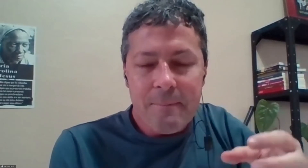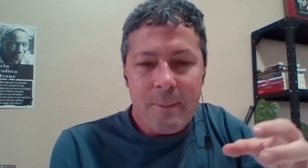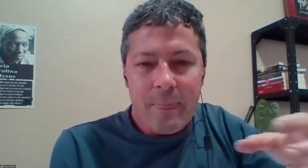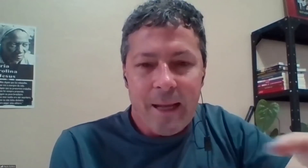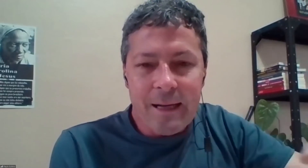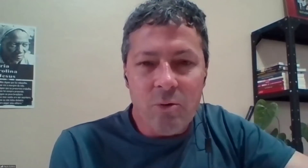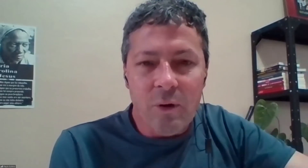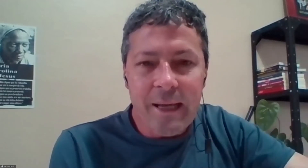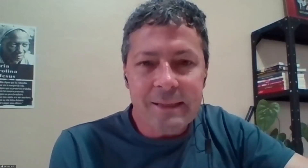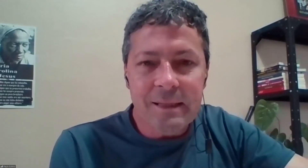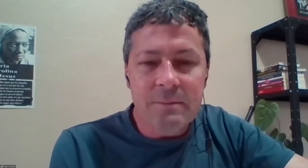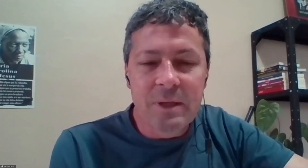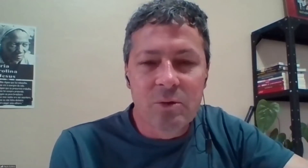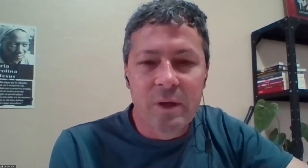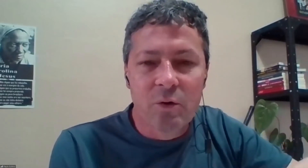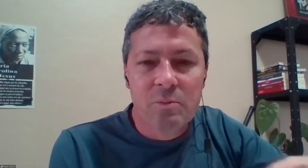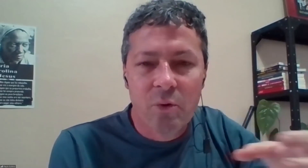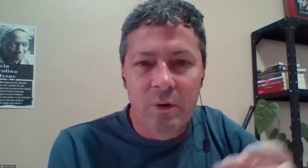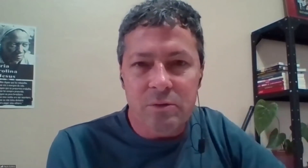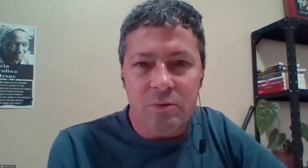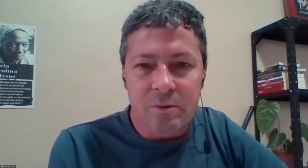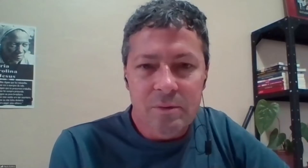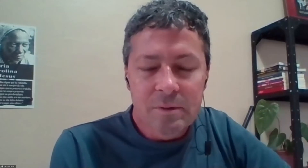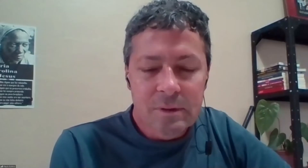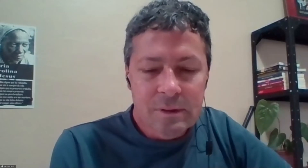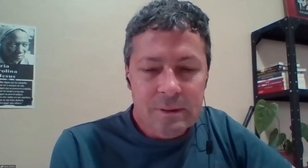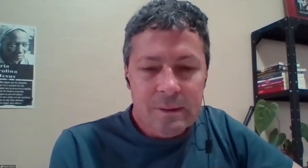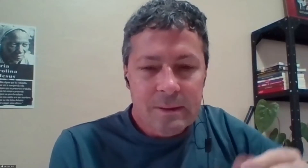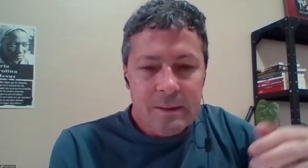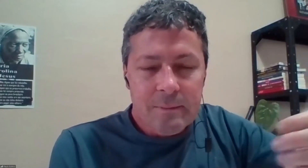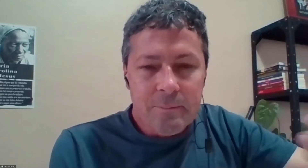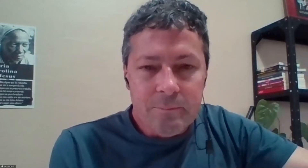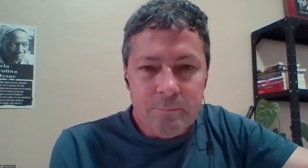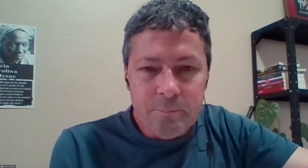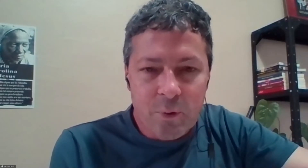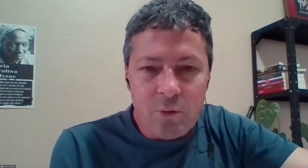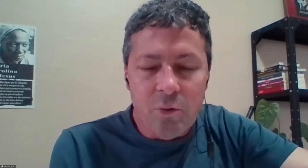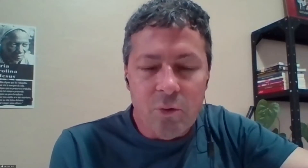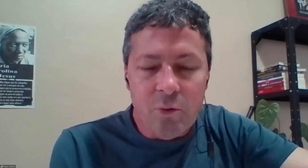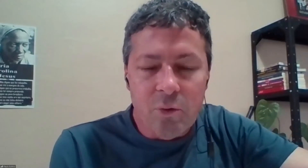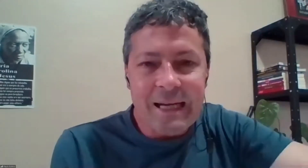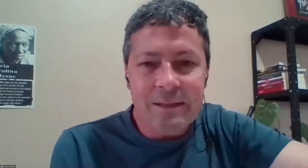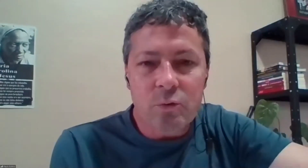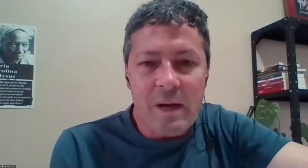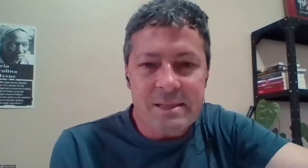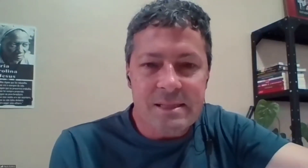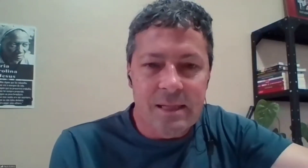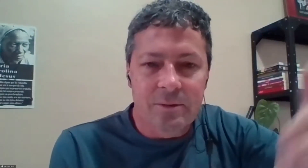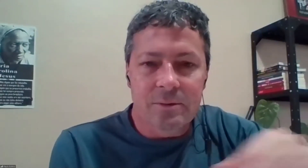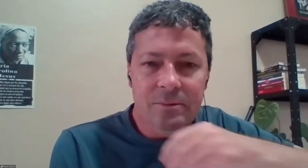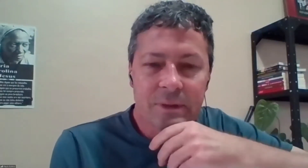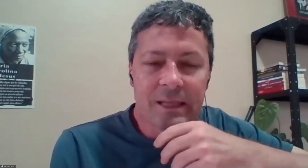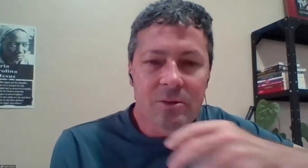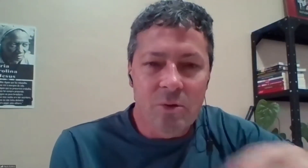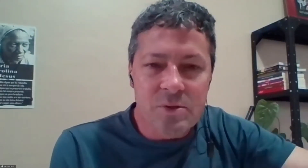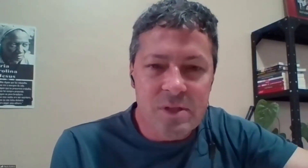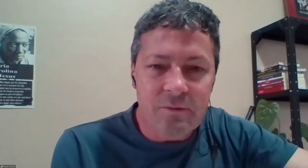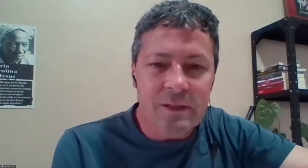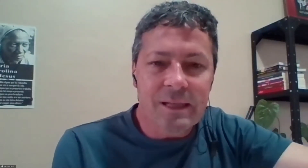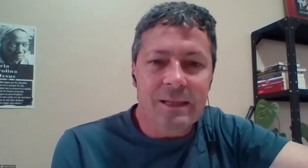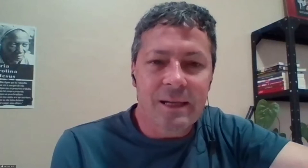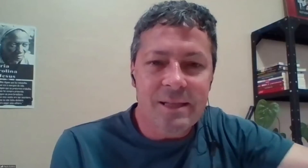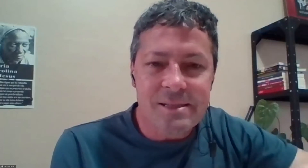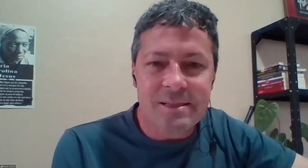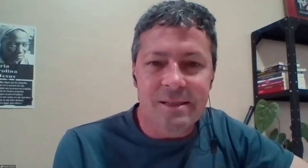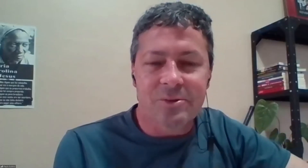porque a coleta diminuiu muito por conta da atuação, inclusive